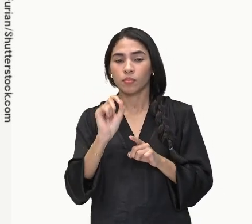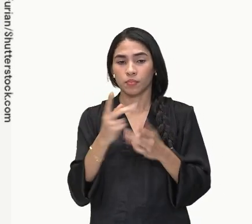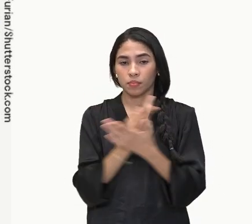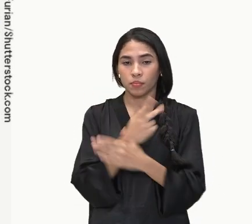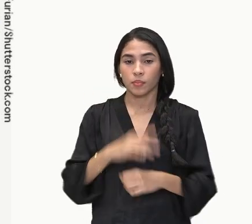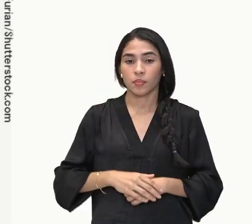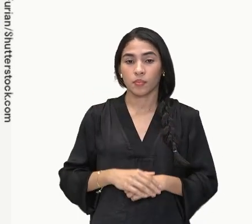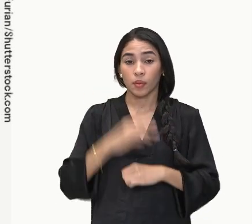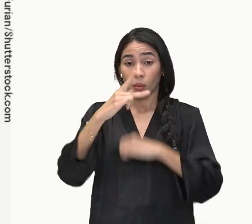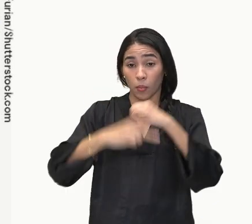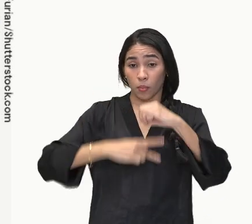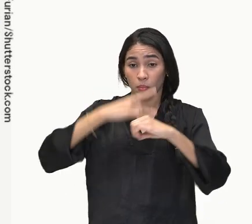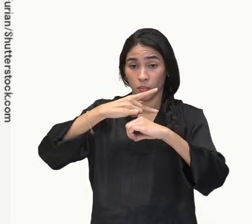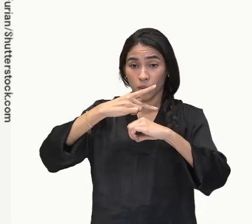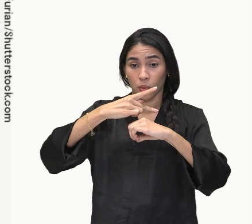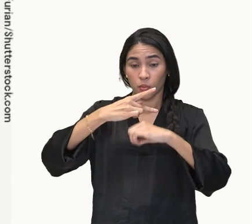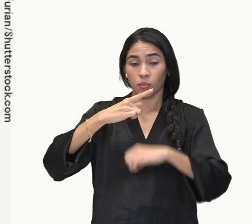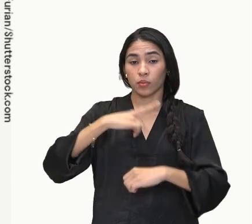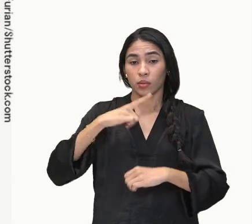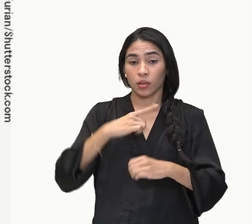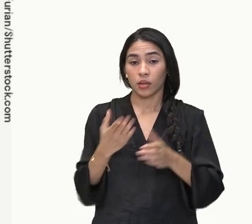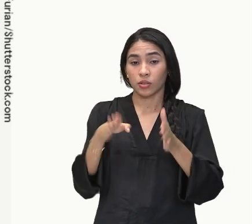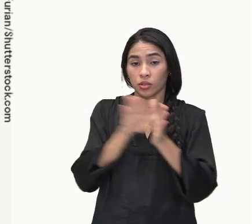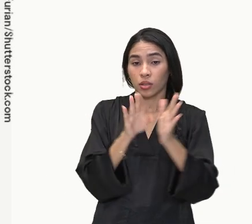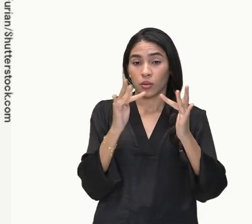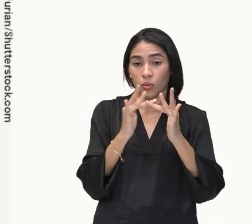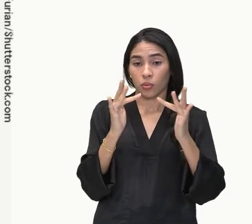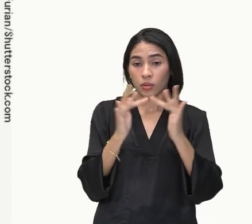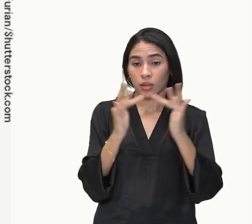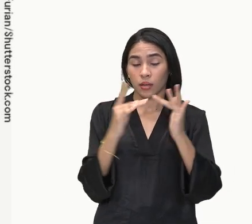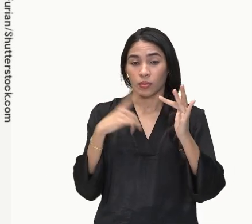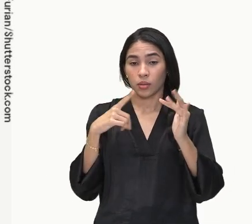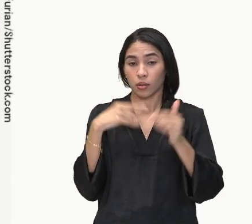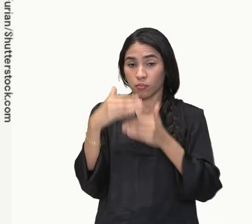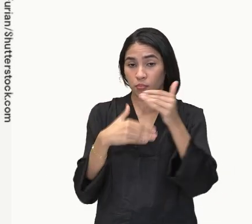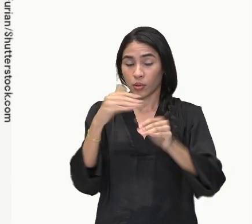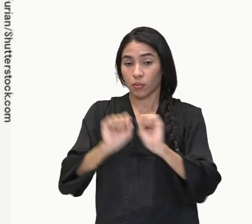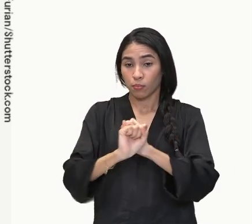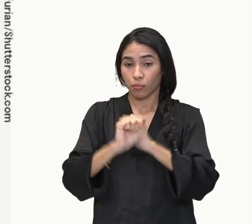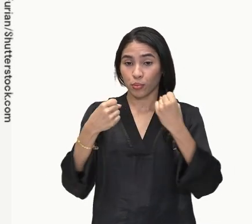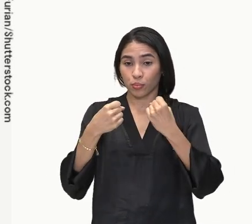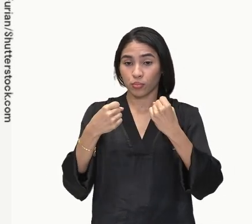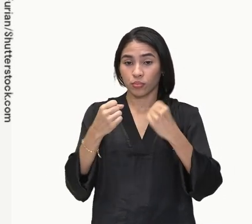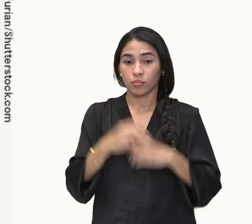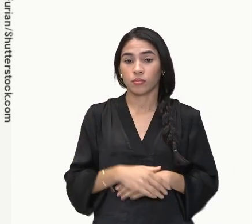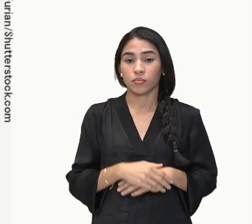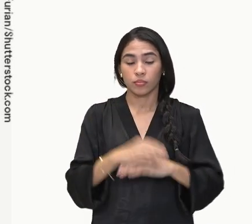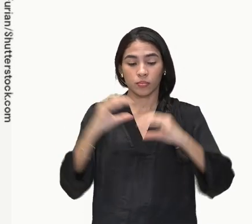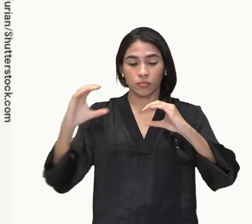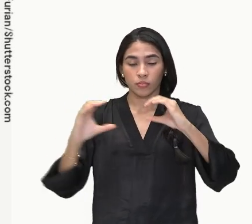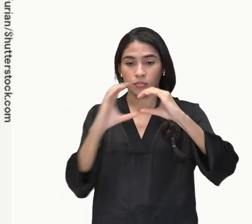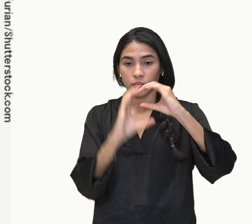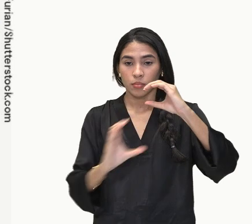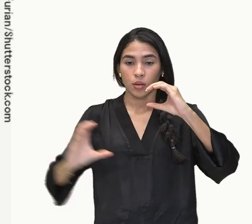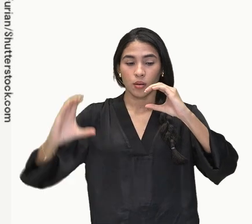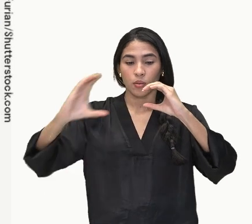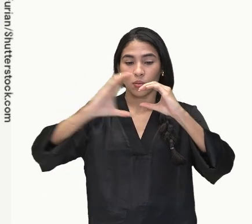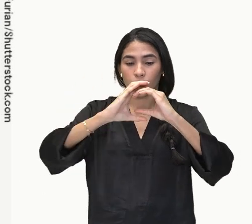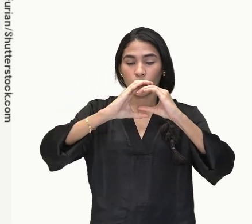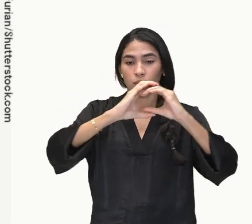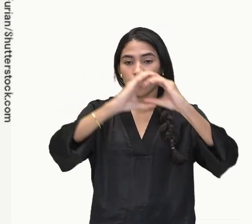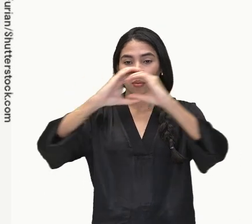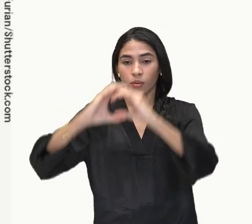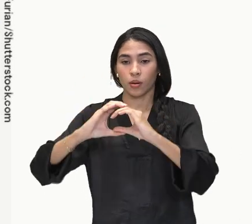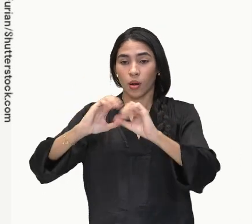ele chega no átomo de urânio, ocorre o processo de fissão. A fissão vai dividir esse átomo. E